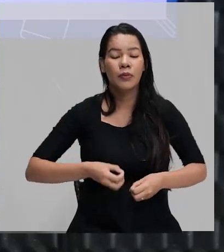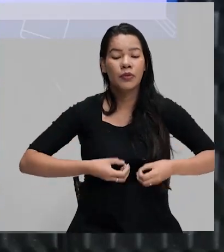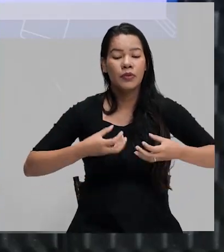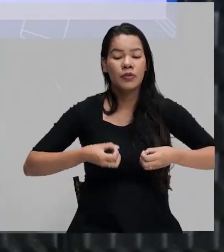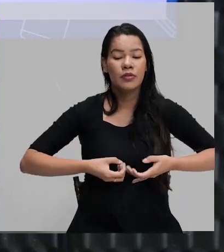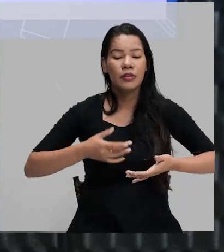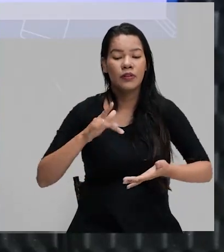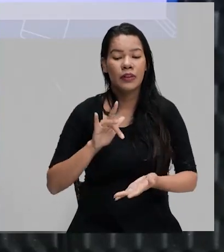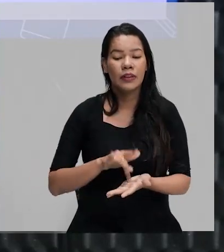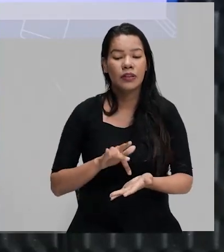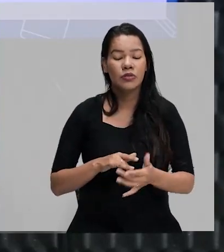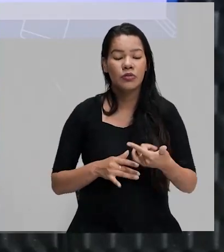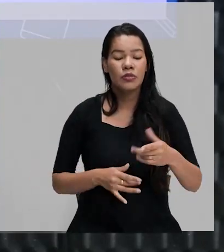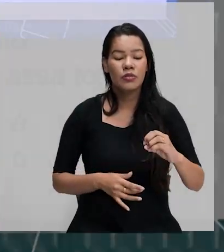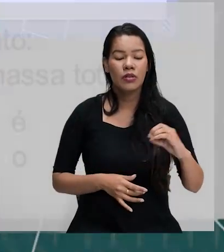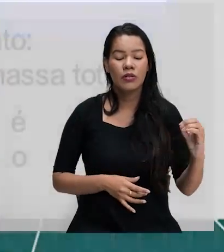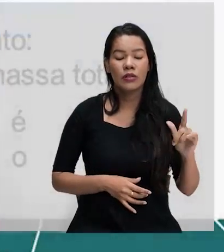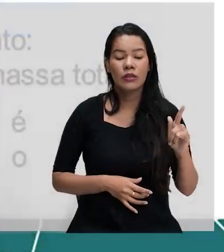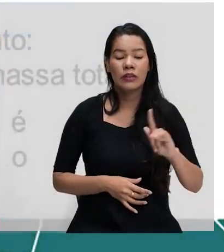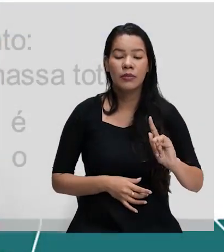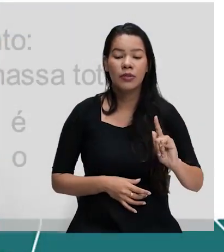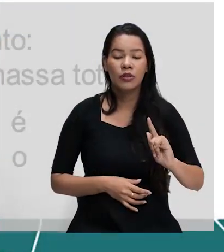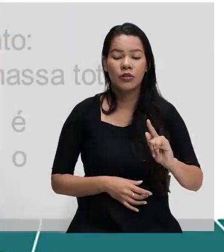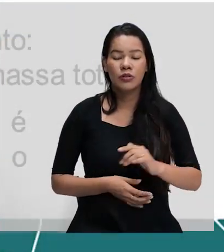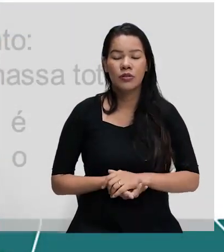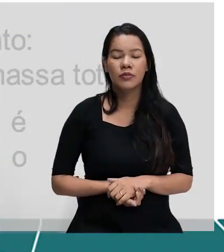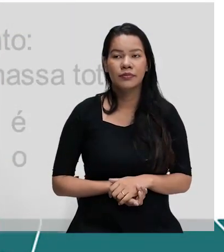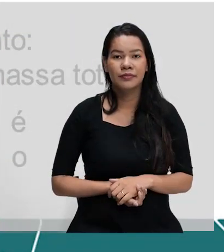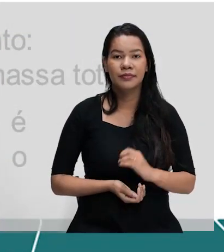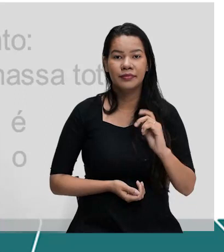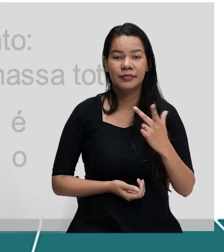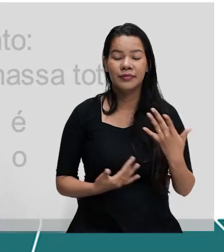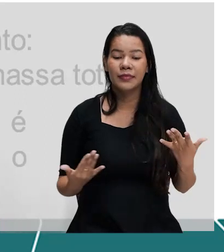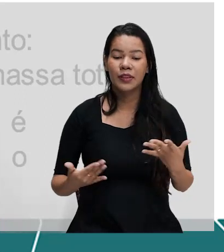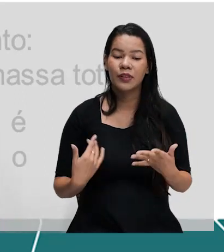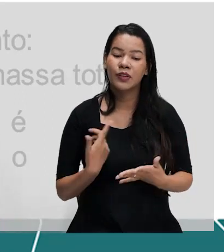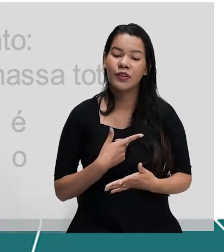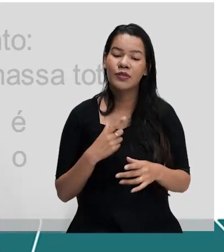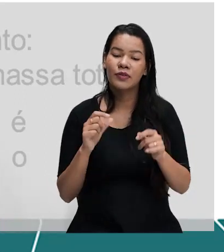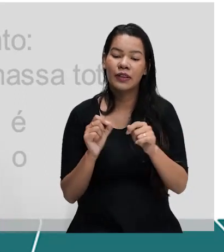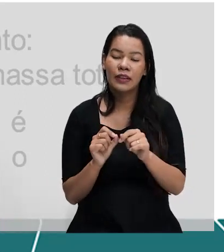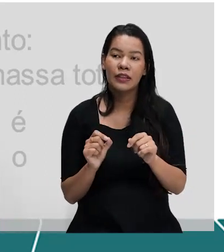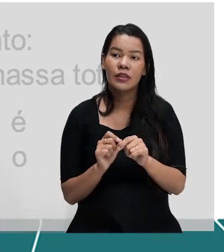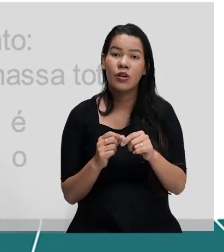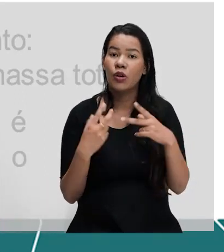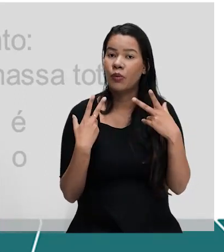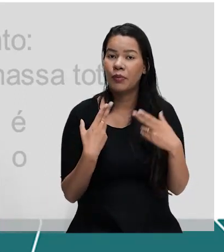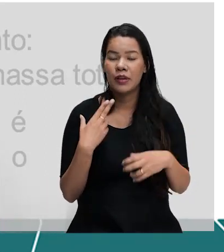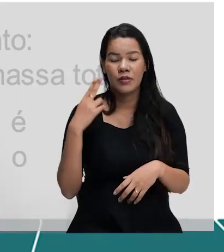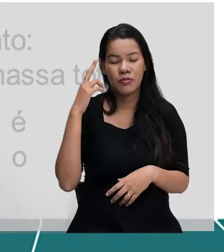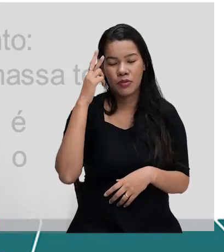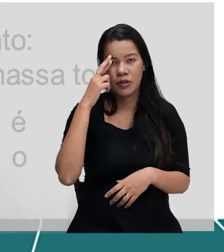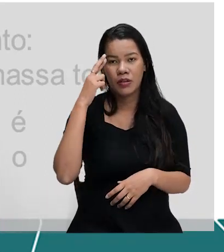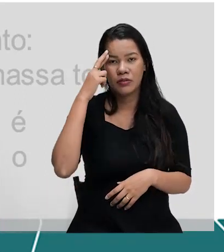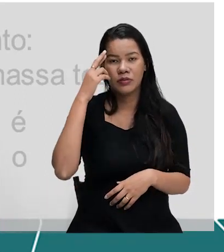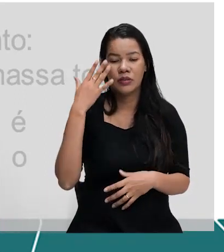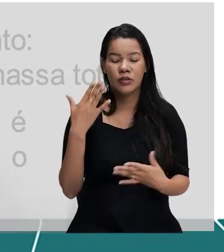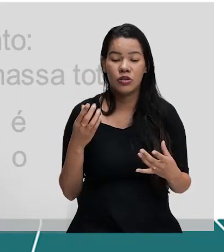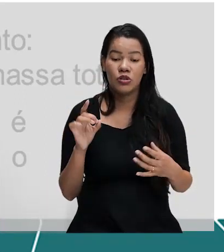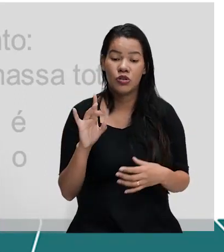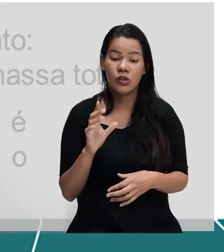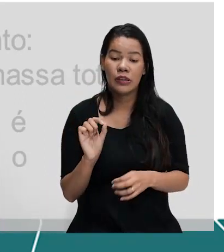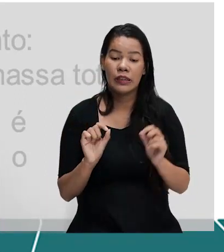de hidrogênio, certo? Agora, vamos fazer esse mesmo raciocínio para o